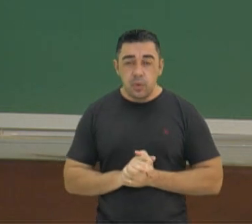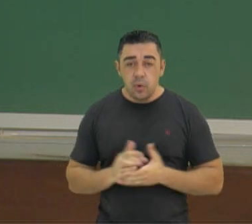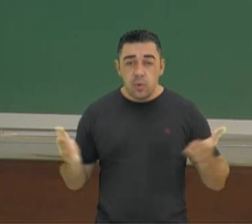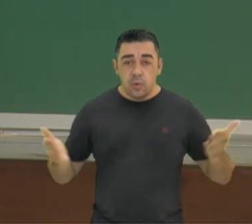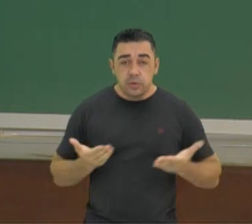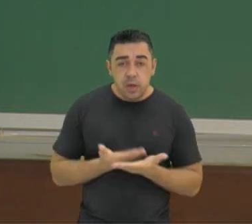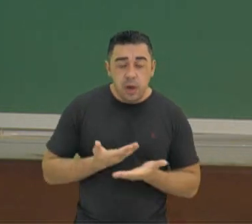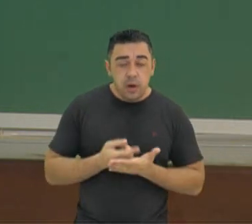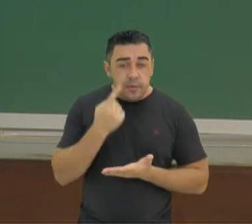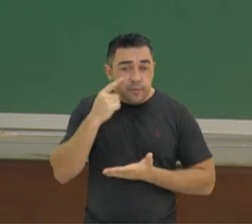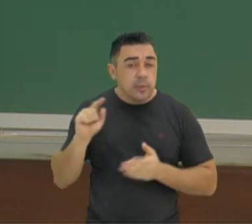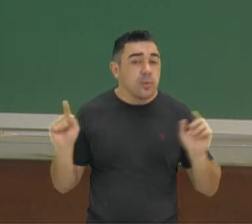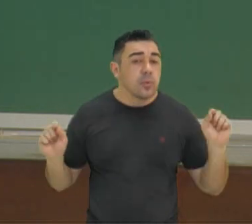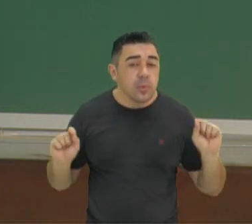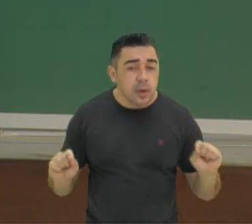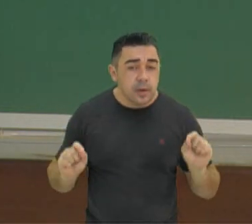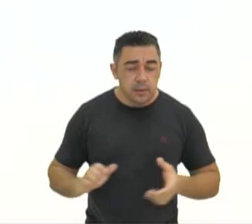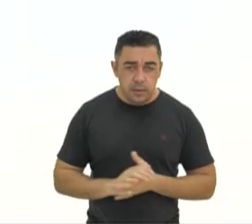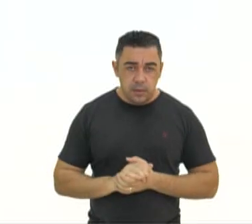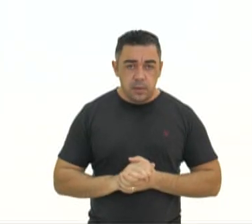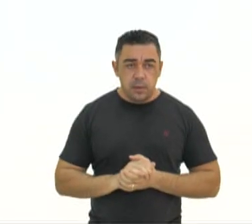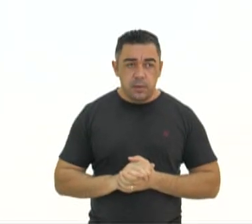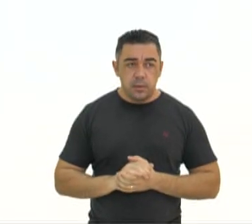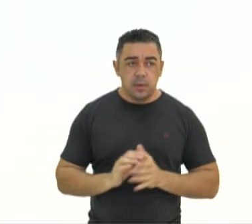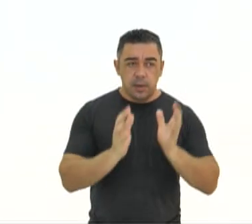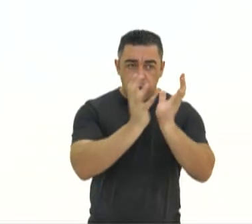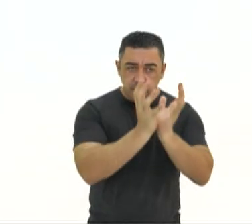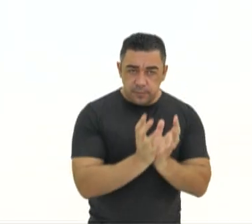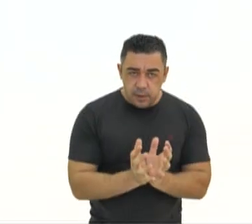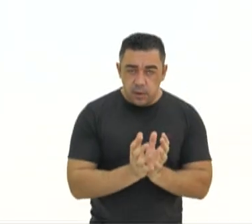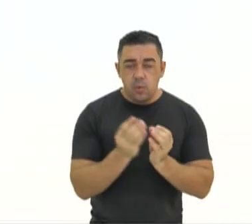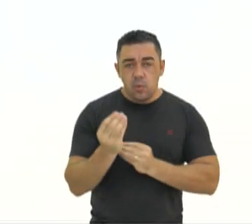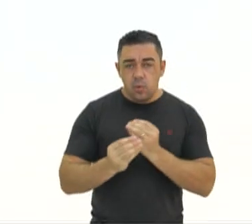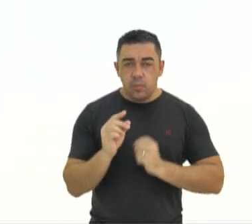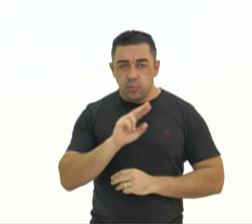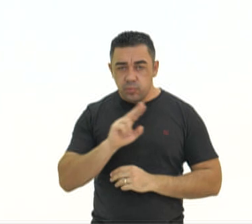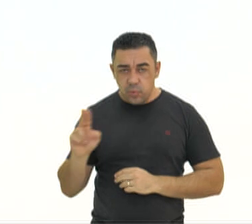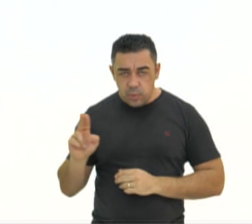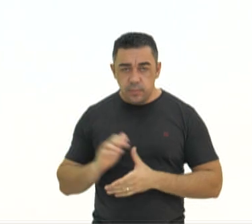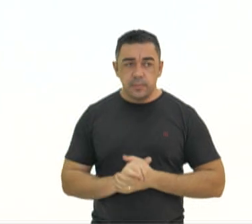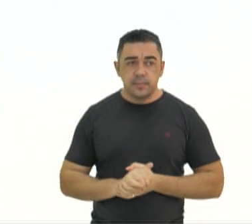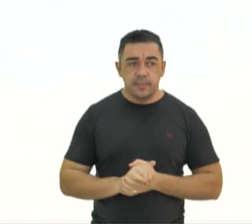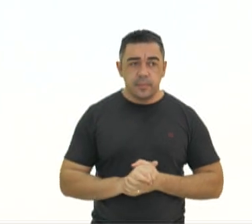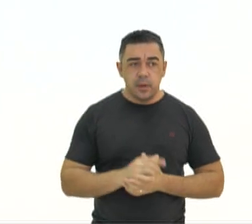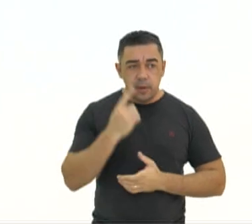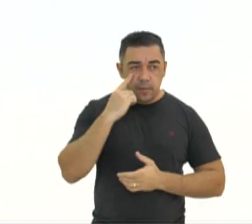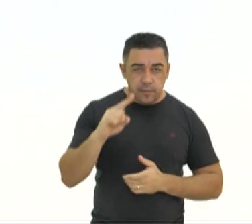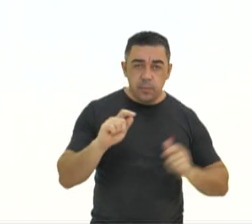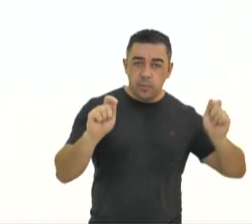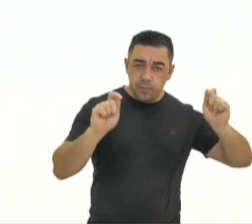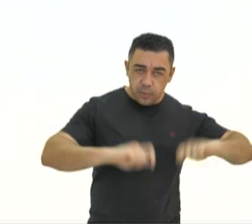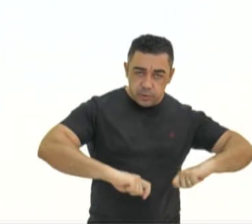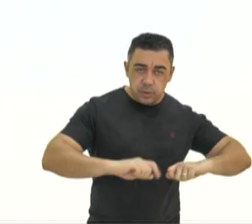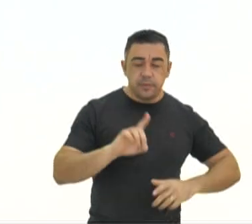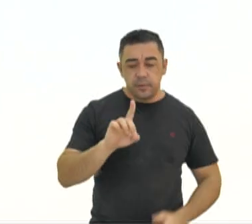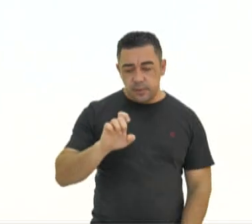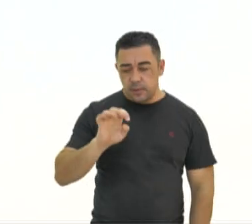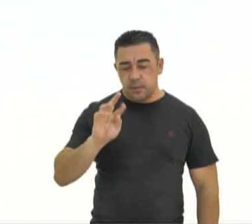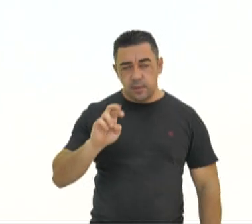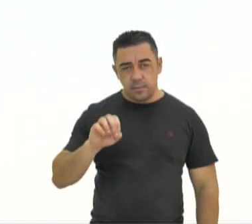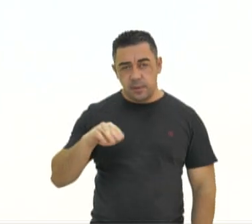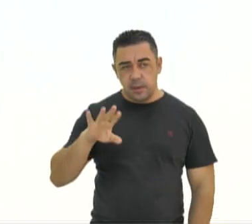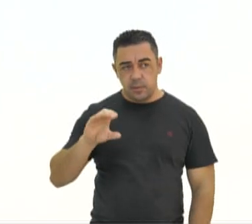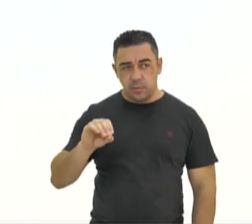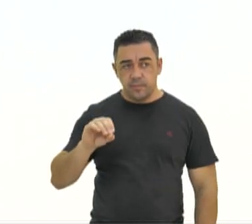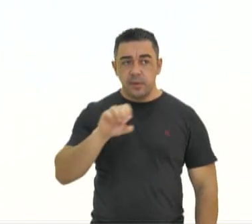Então, na aula de hoje, o que vimos na aula de hoje? Classificação de um sistema linear, sistema possível e